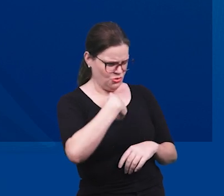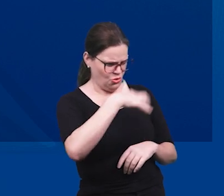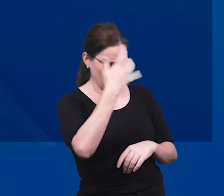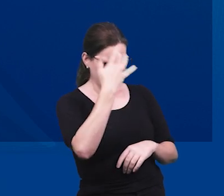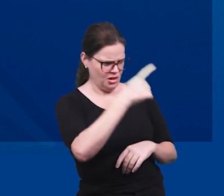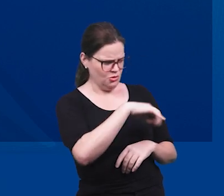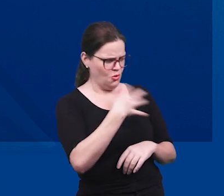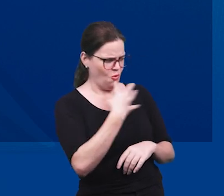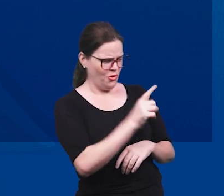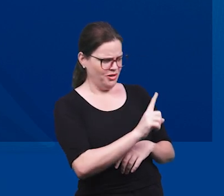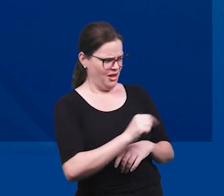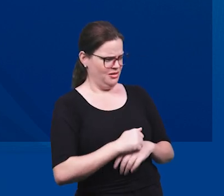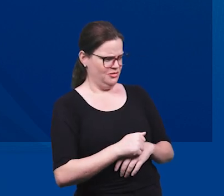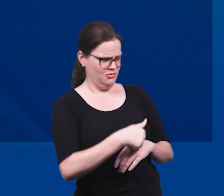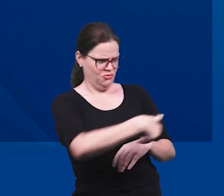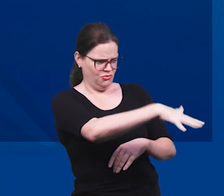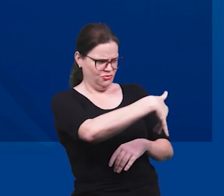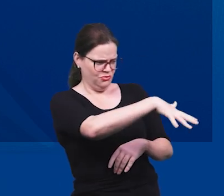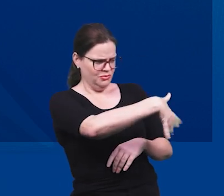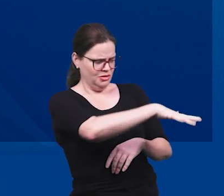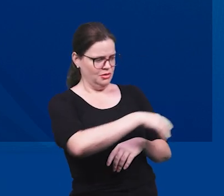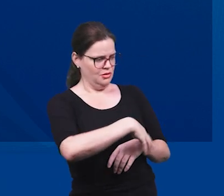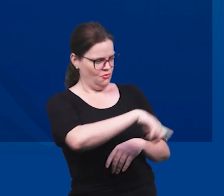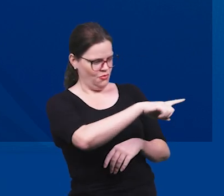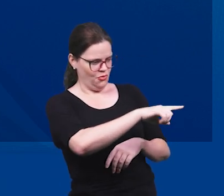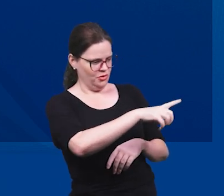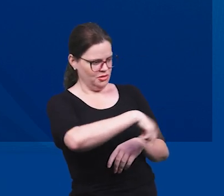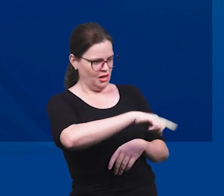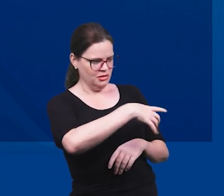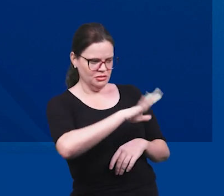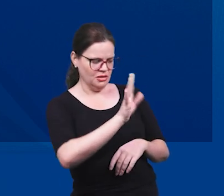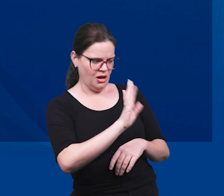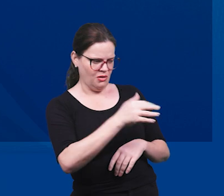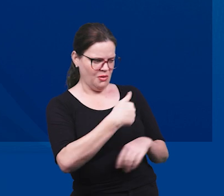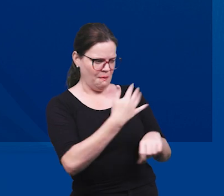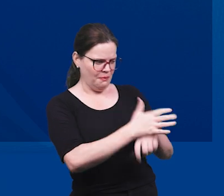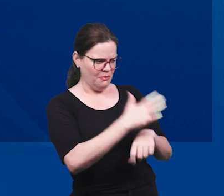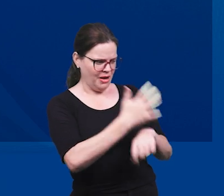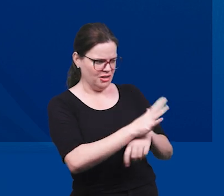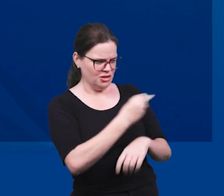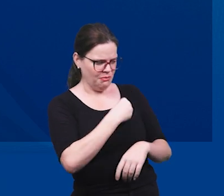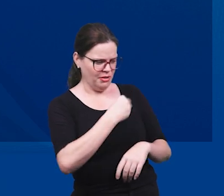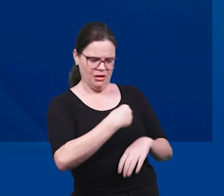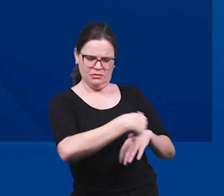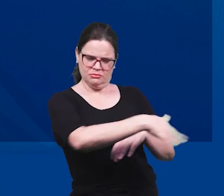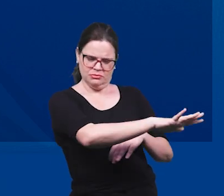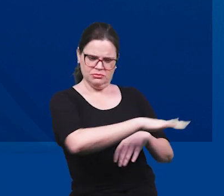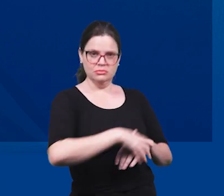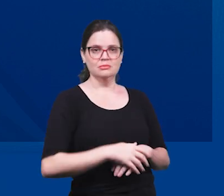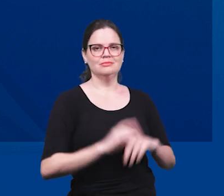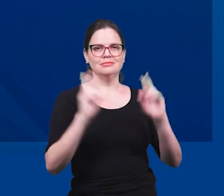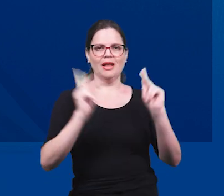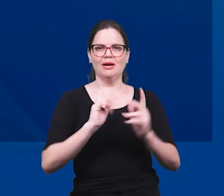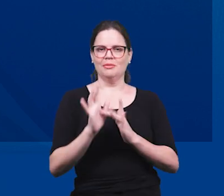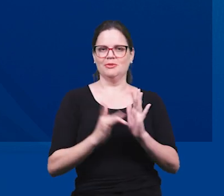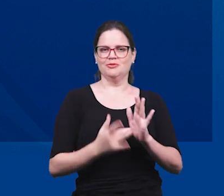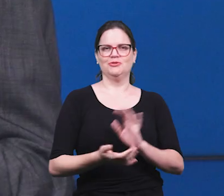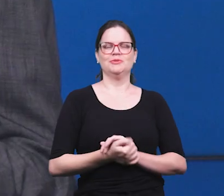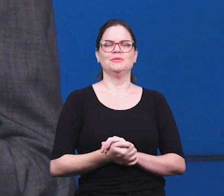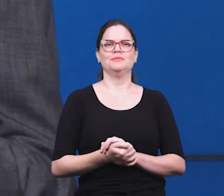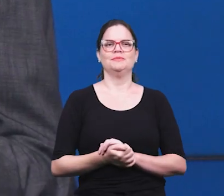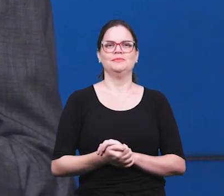seis de onde vós sois. Apartai-vos de mim, vós todos os que praticam a iniquidade. A paz do Senhor